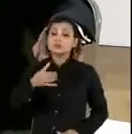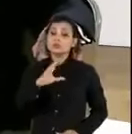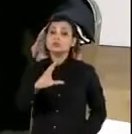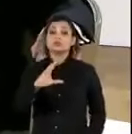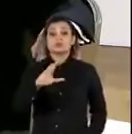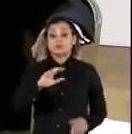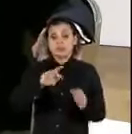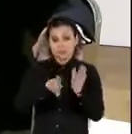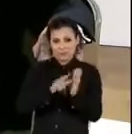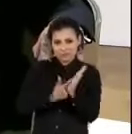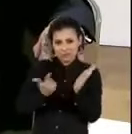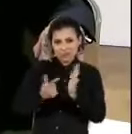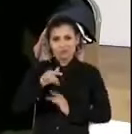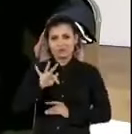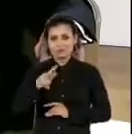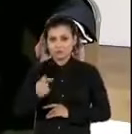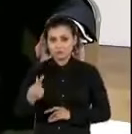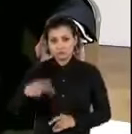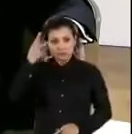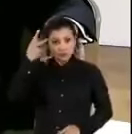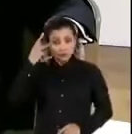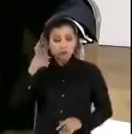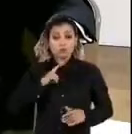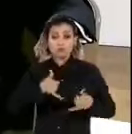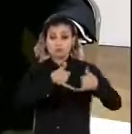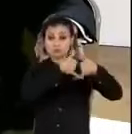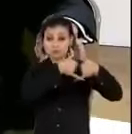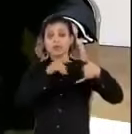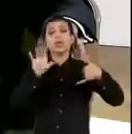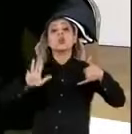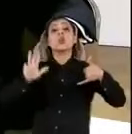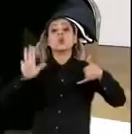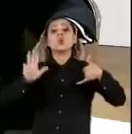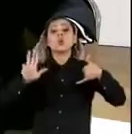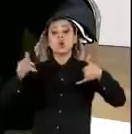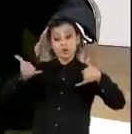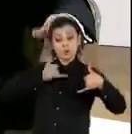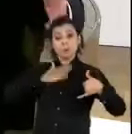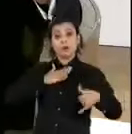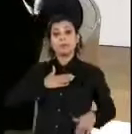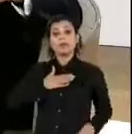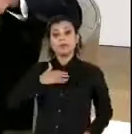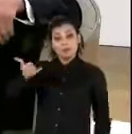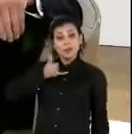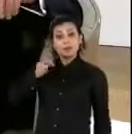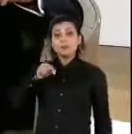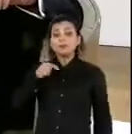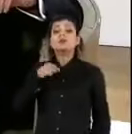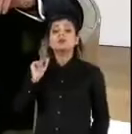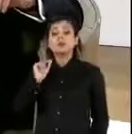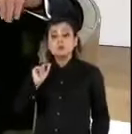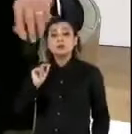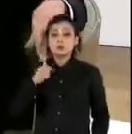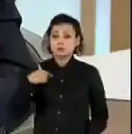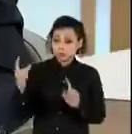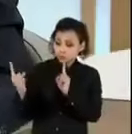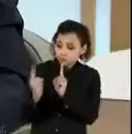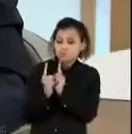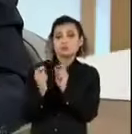Folha detectou um telefonema que o presidente, ex-presidente Lula, me deu, onde ele pleiteava e depois esteve